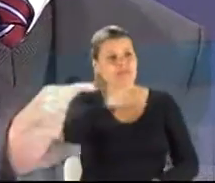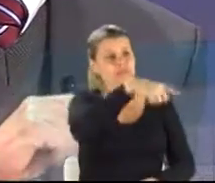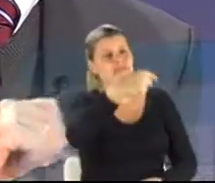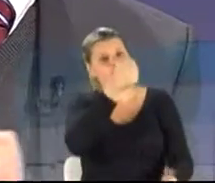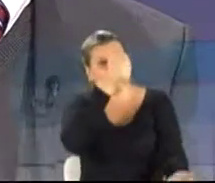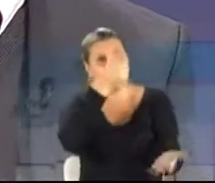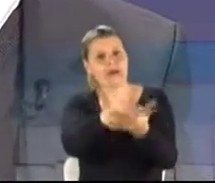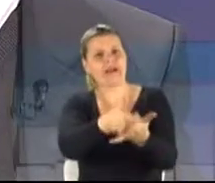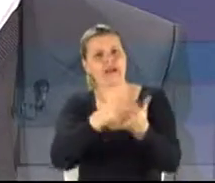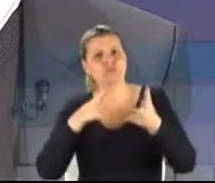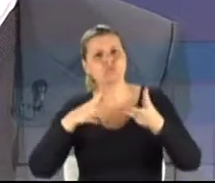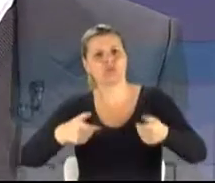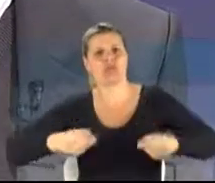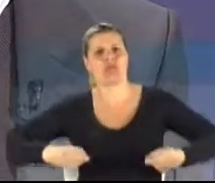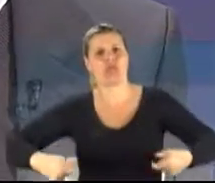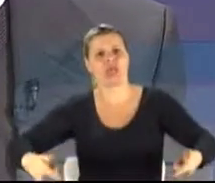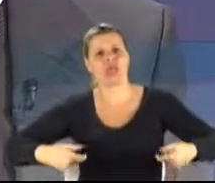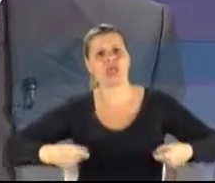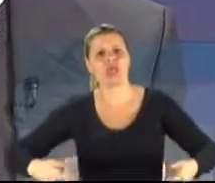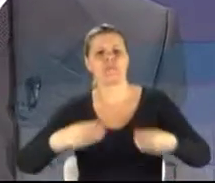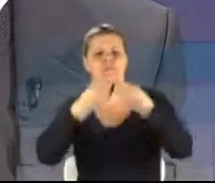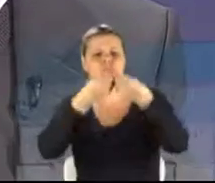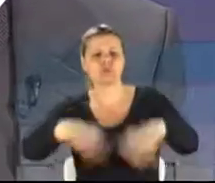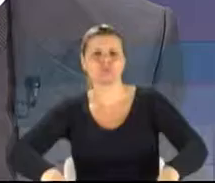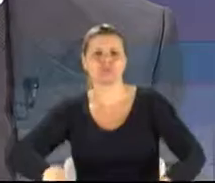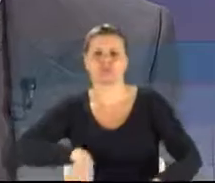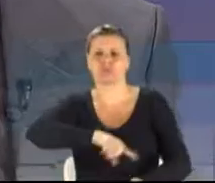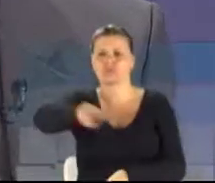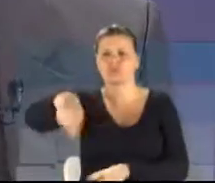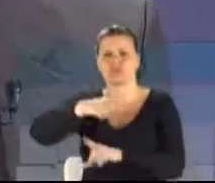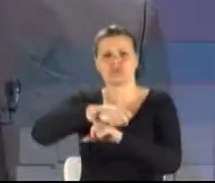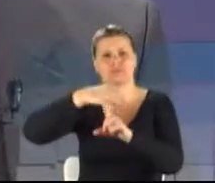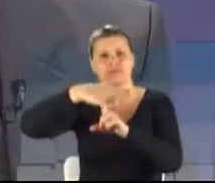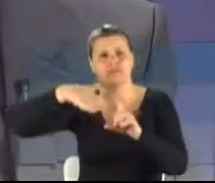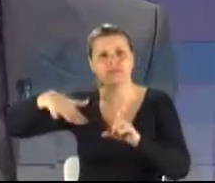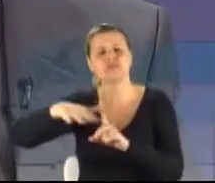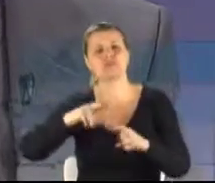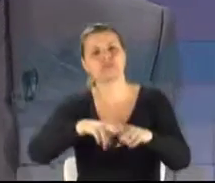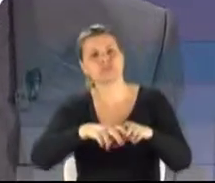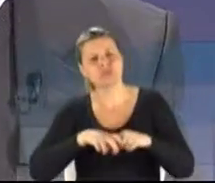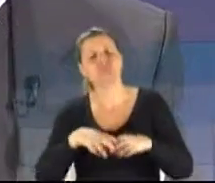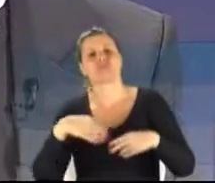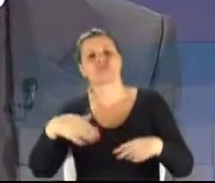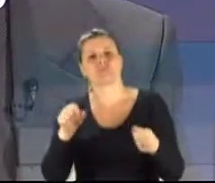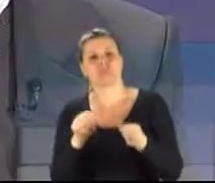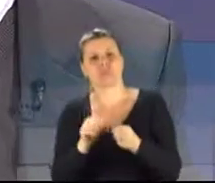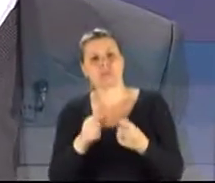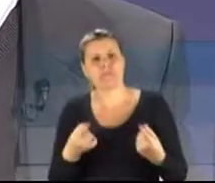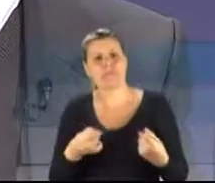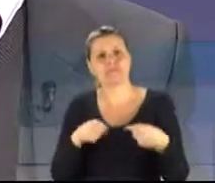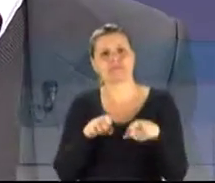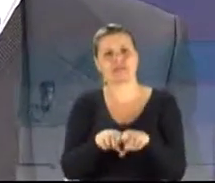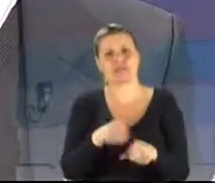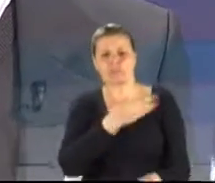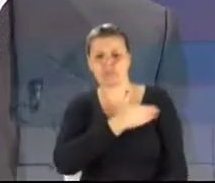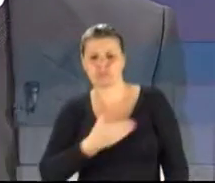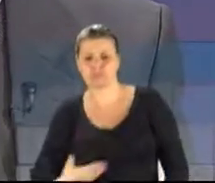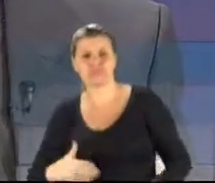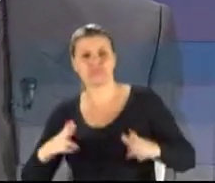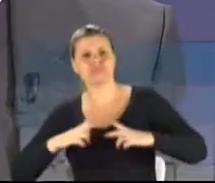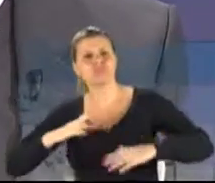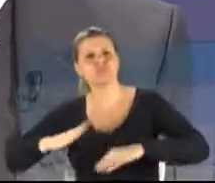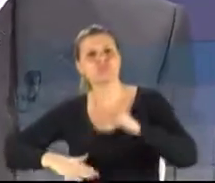e pelos prejuízos causados da sociedade por isso nós vamos formar parcerias público-privada para construir presídios agrícolas e depois